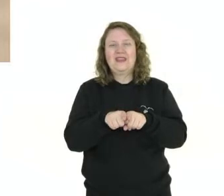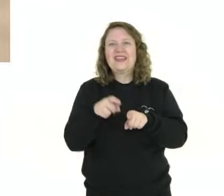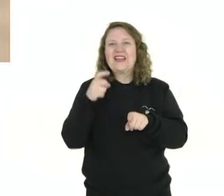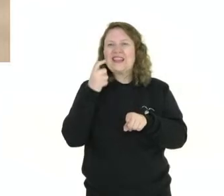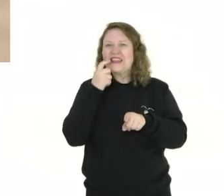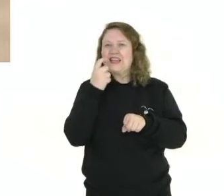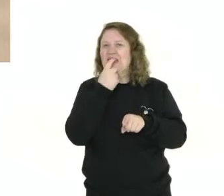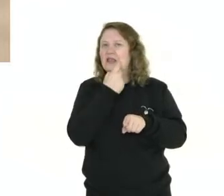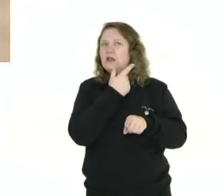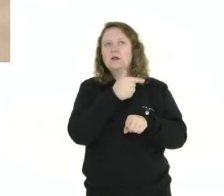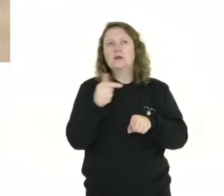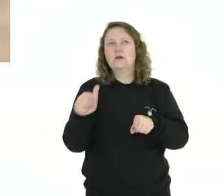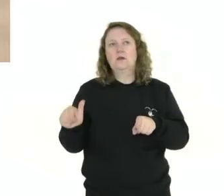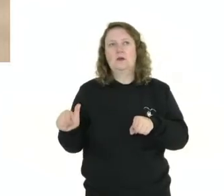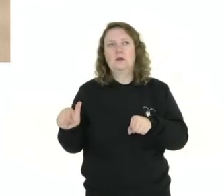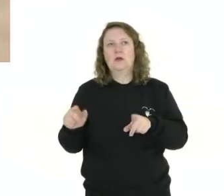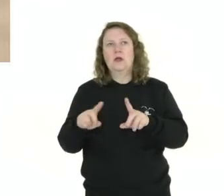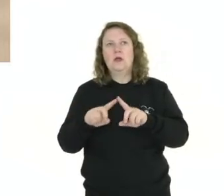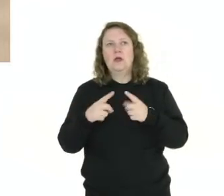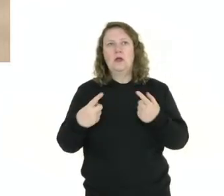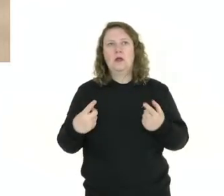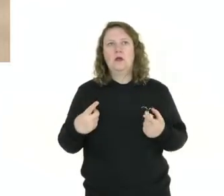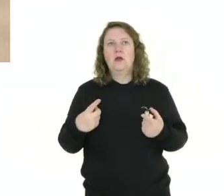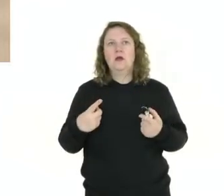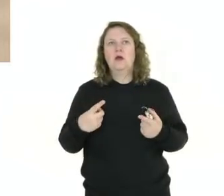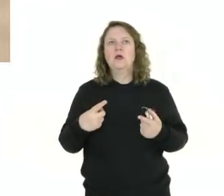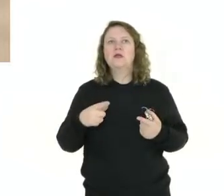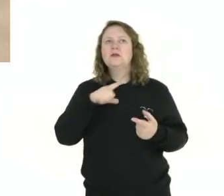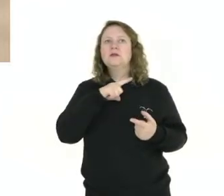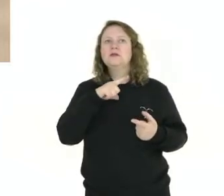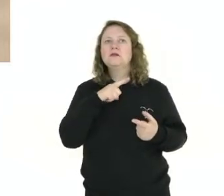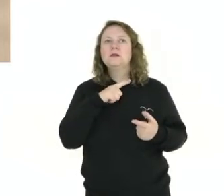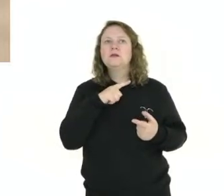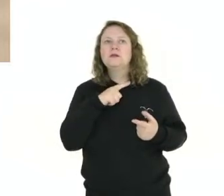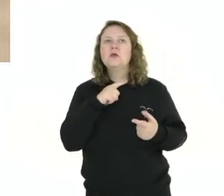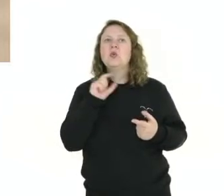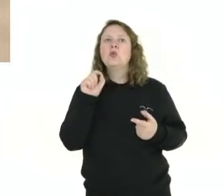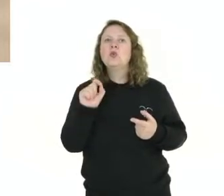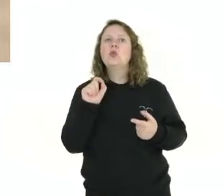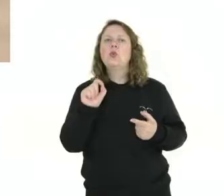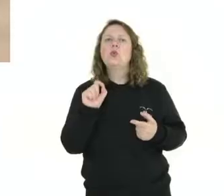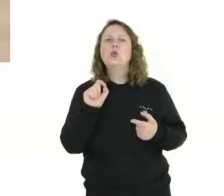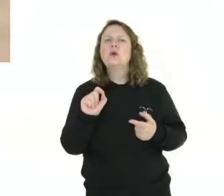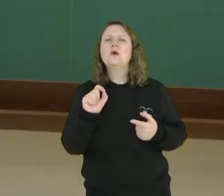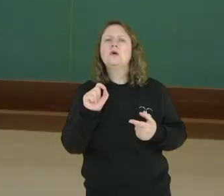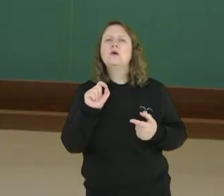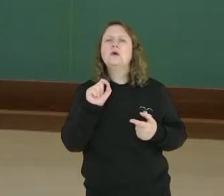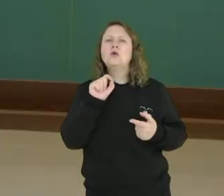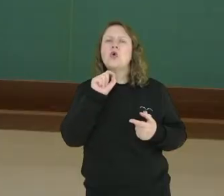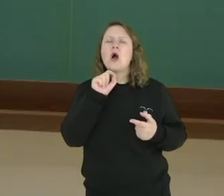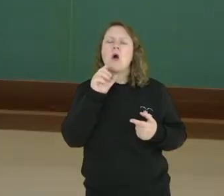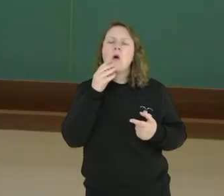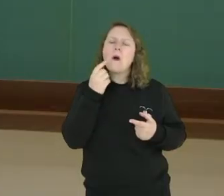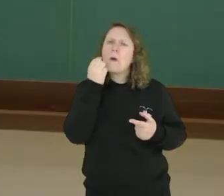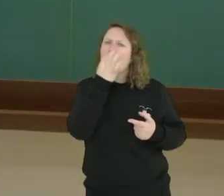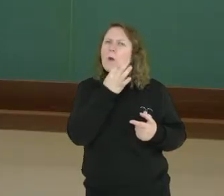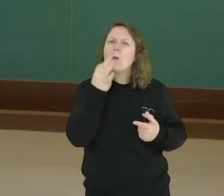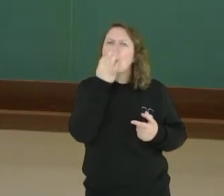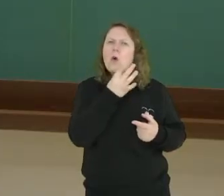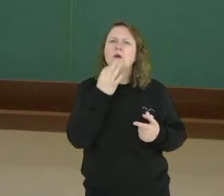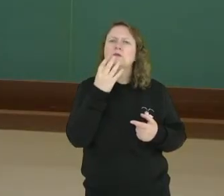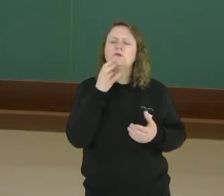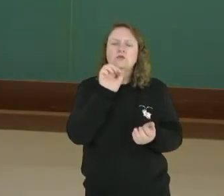de um bico com lâminas, que vai permitir a captura e o corte dos